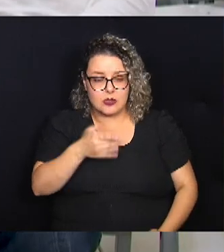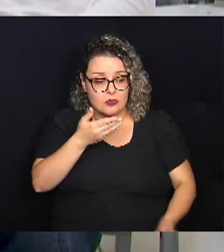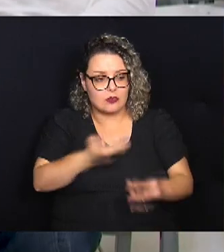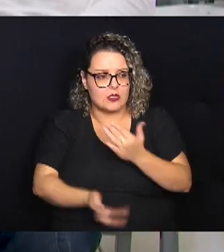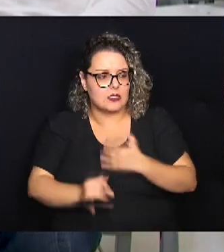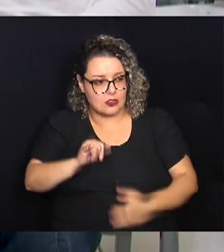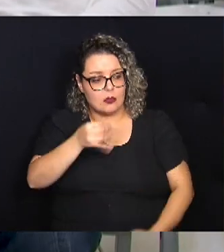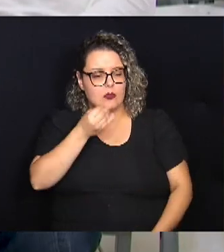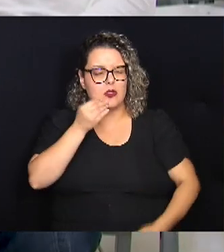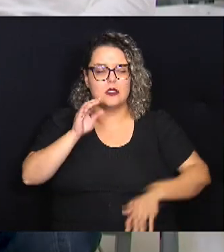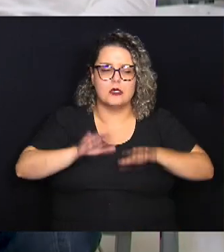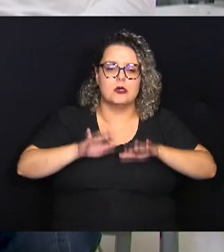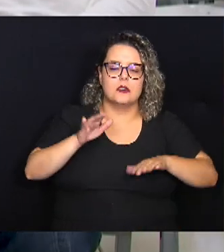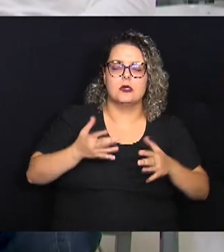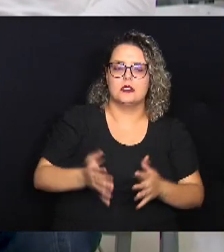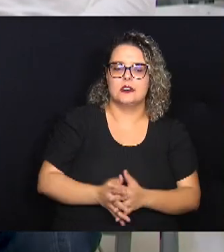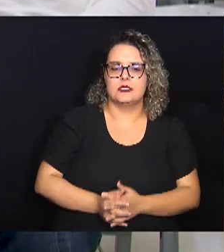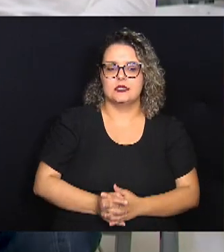de repente,